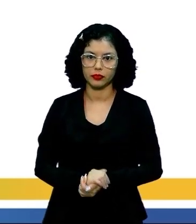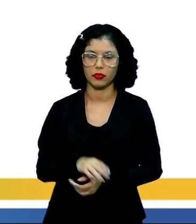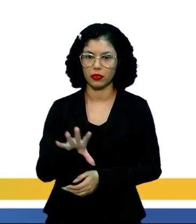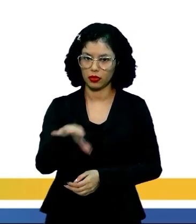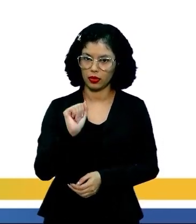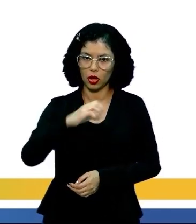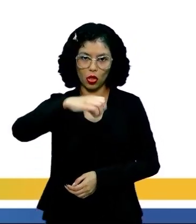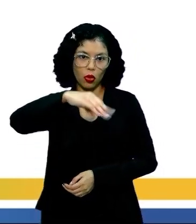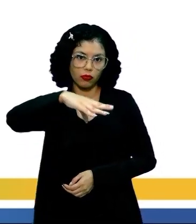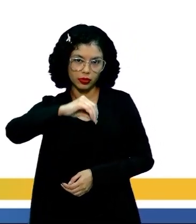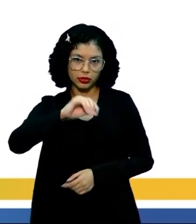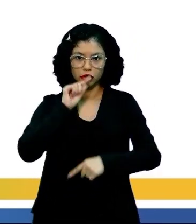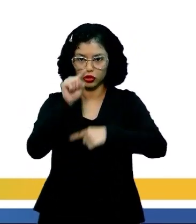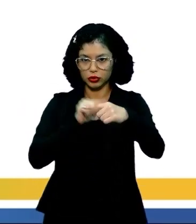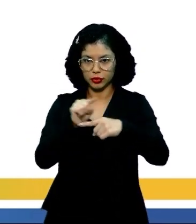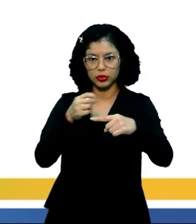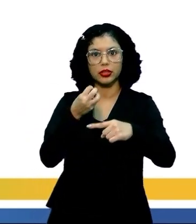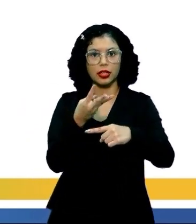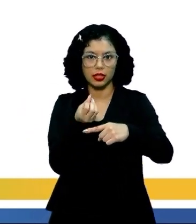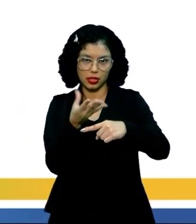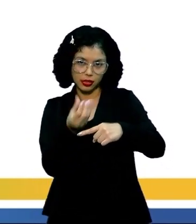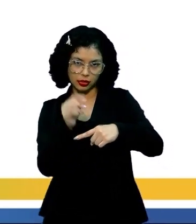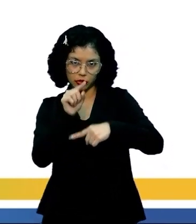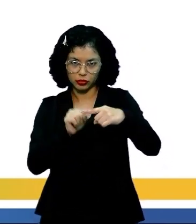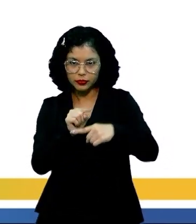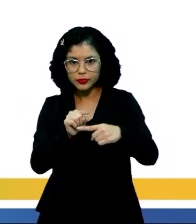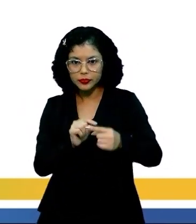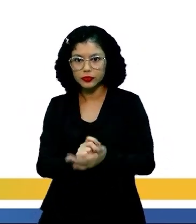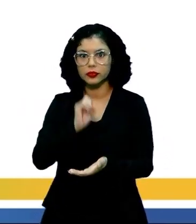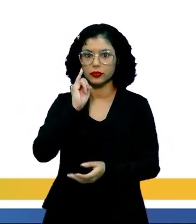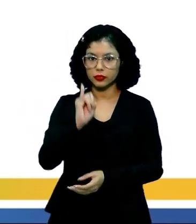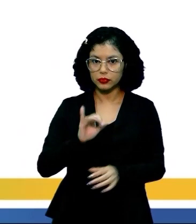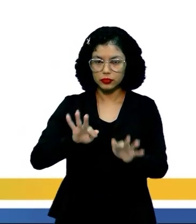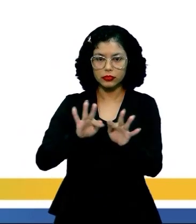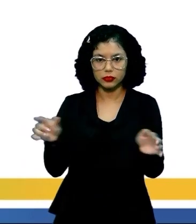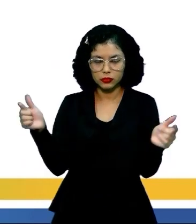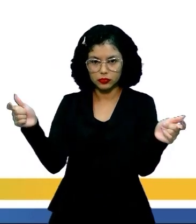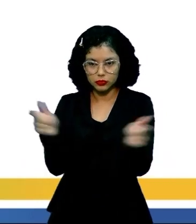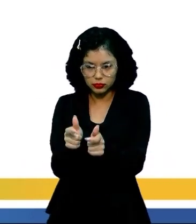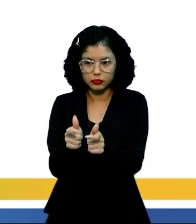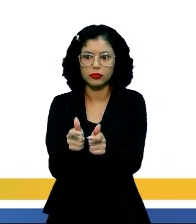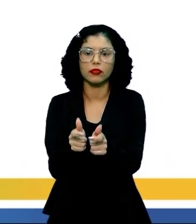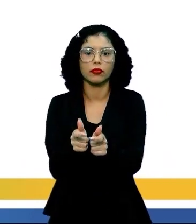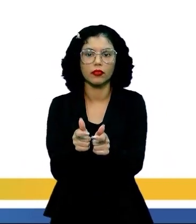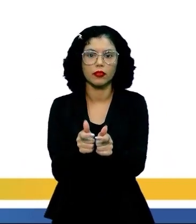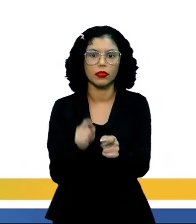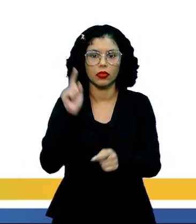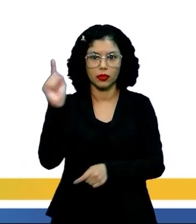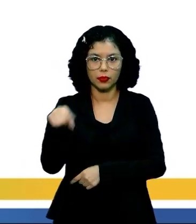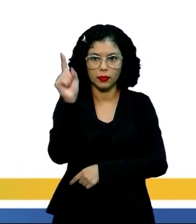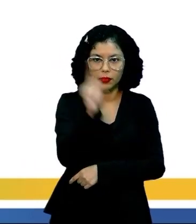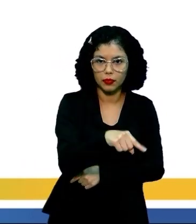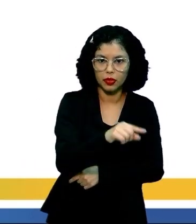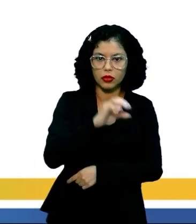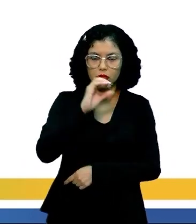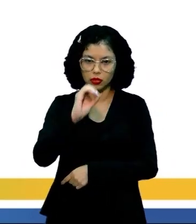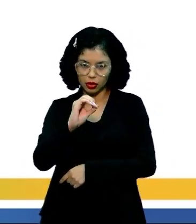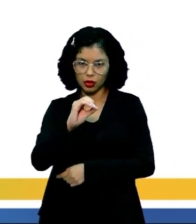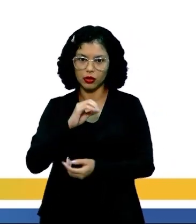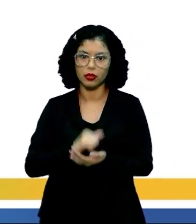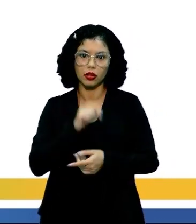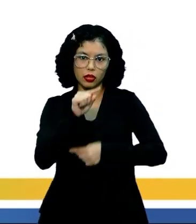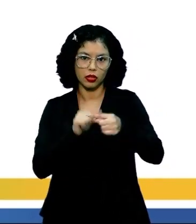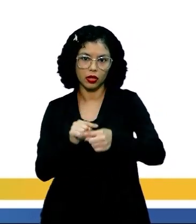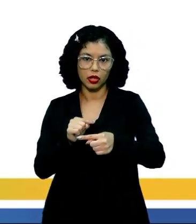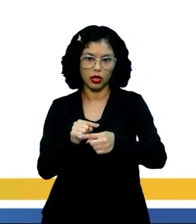pegar 90 e dividir por 360. Se eu simplificar aqui, pessoal, corta 0 e corta 0, e